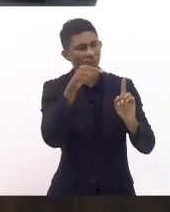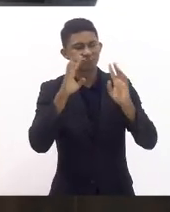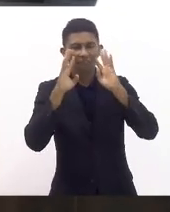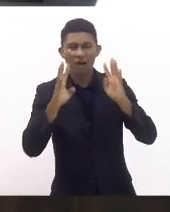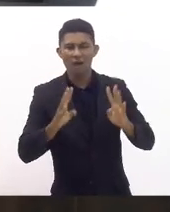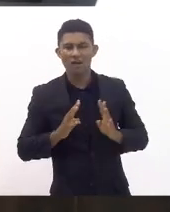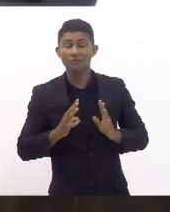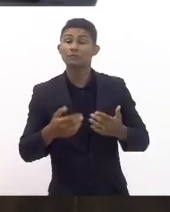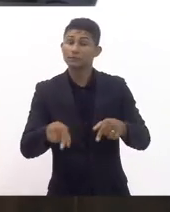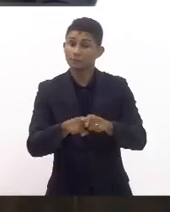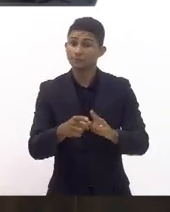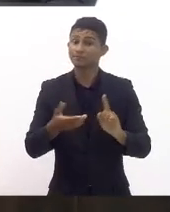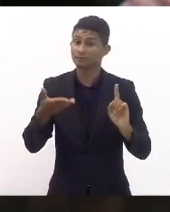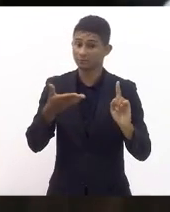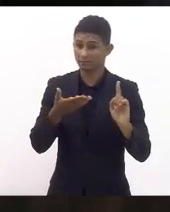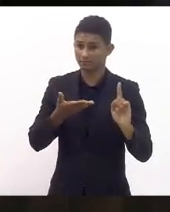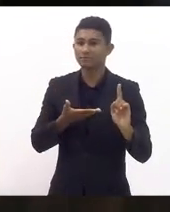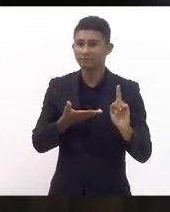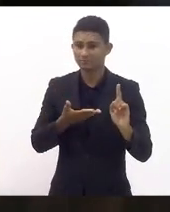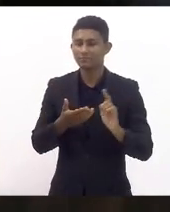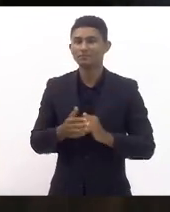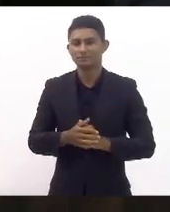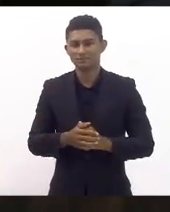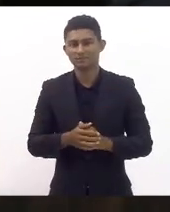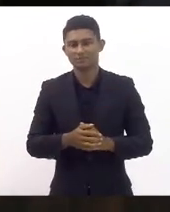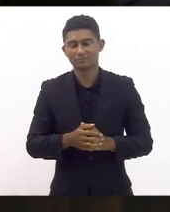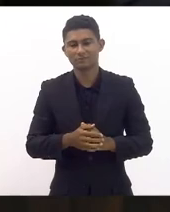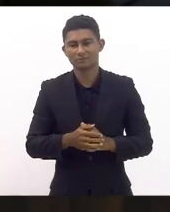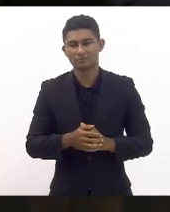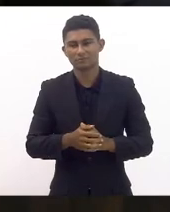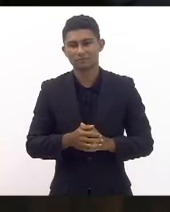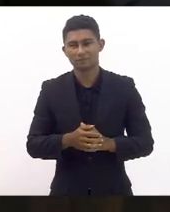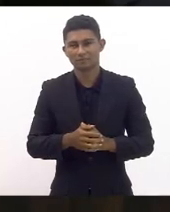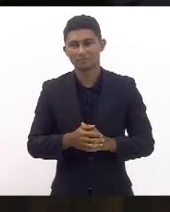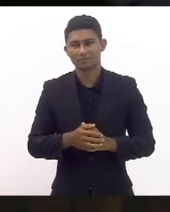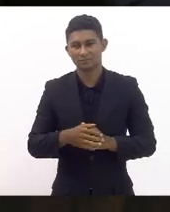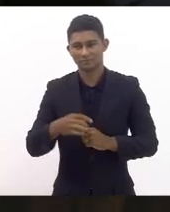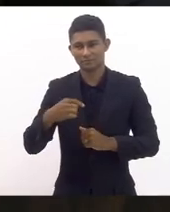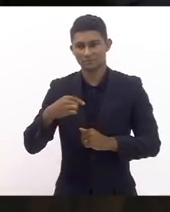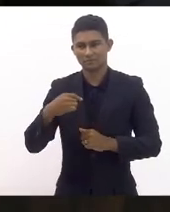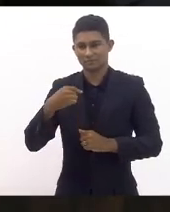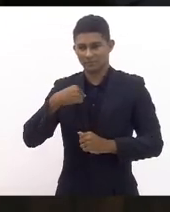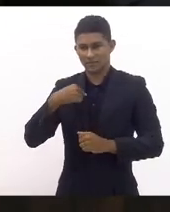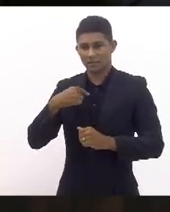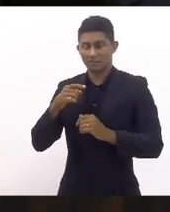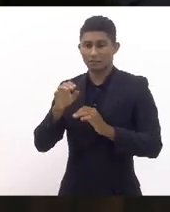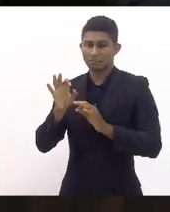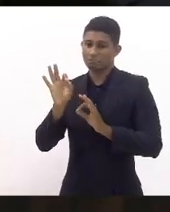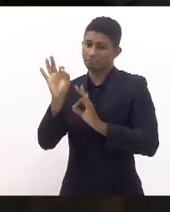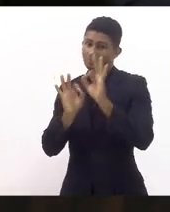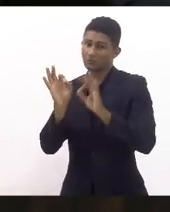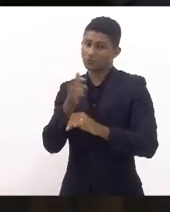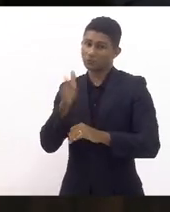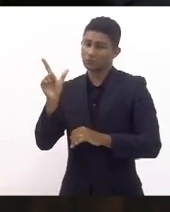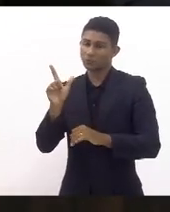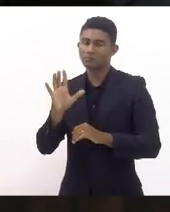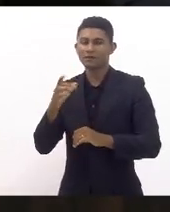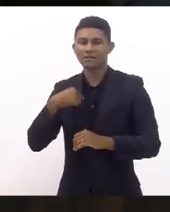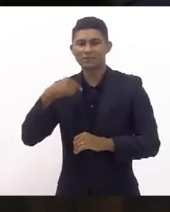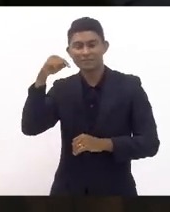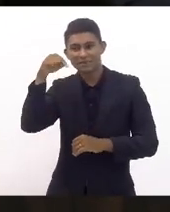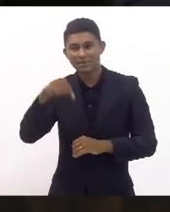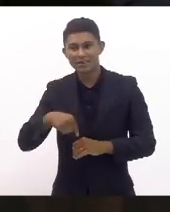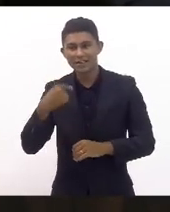o doutor Nelson falou, agora eu vou para outra secretaria, para outro projeto. Aqui eu não vou ver